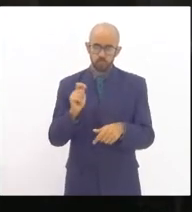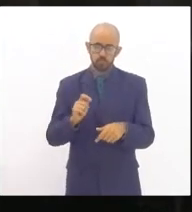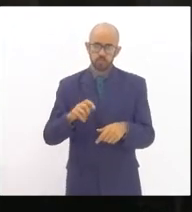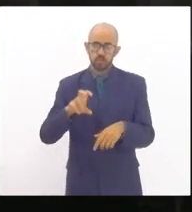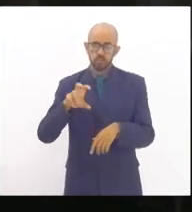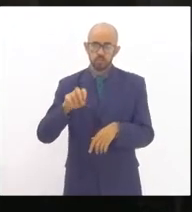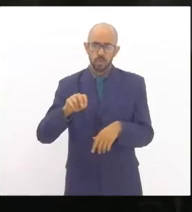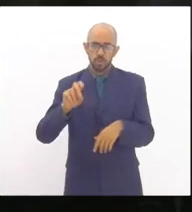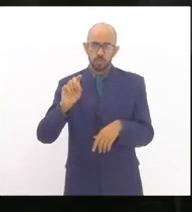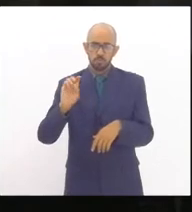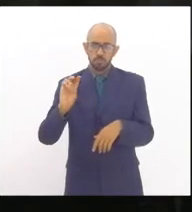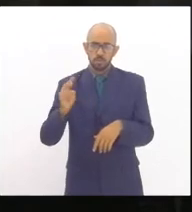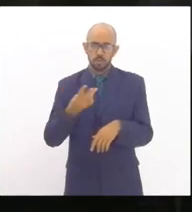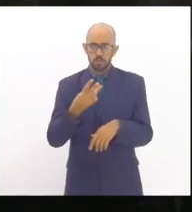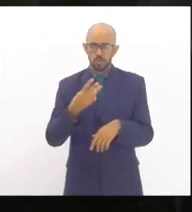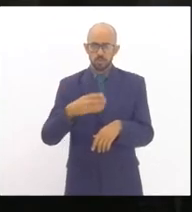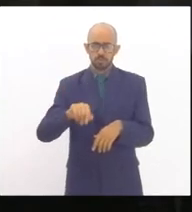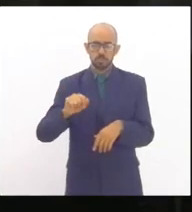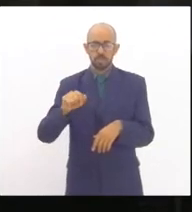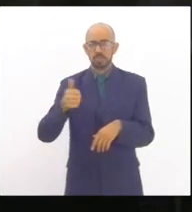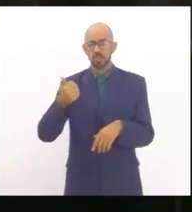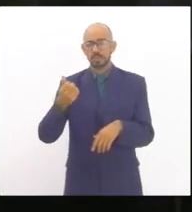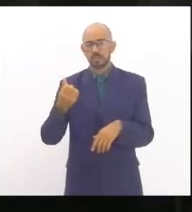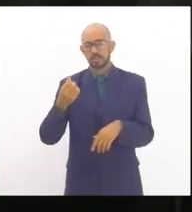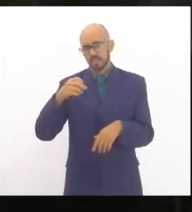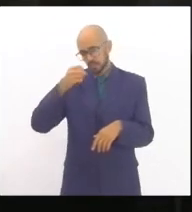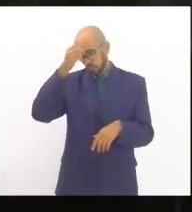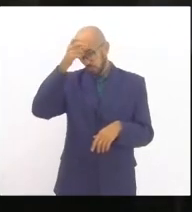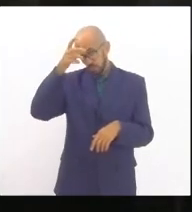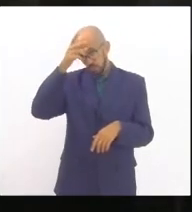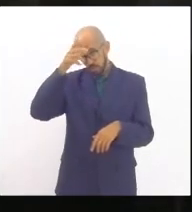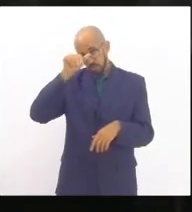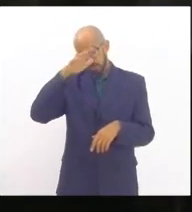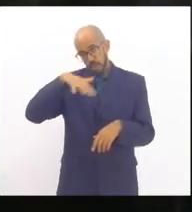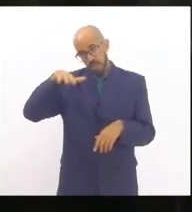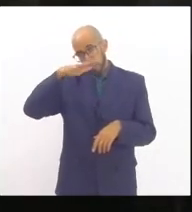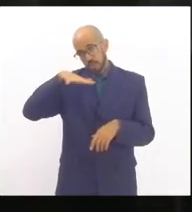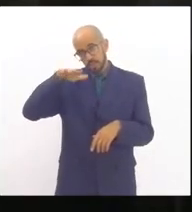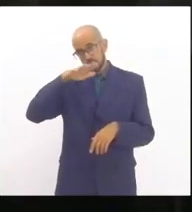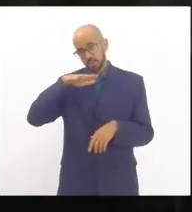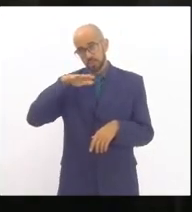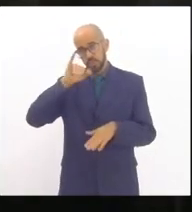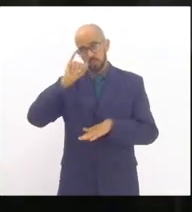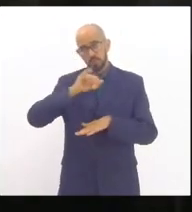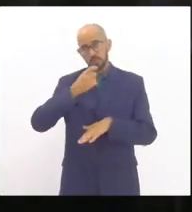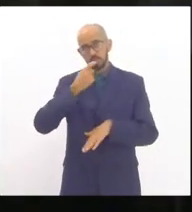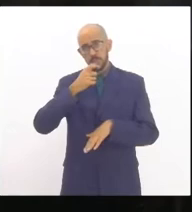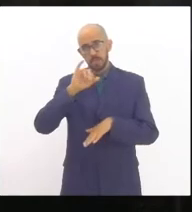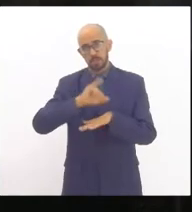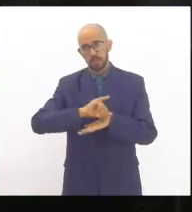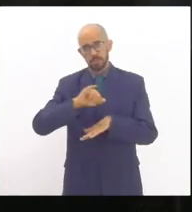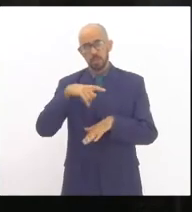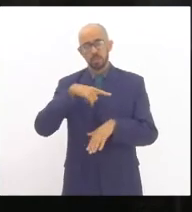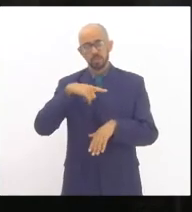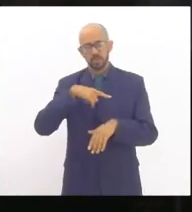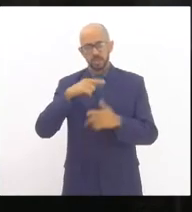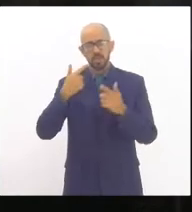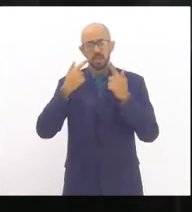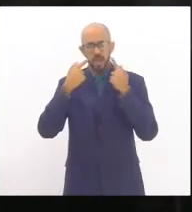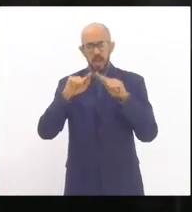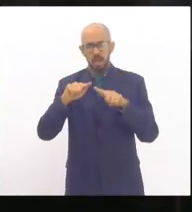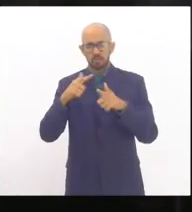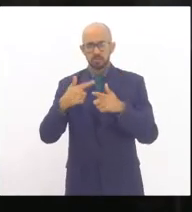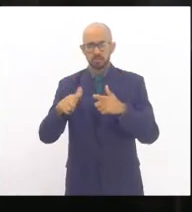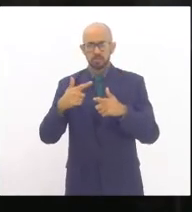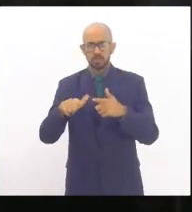fundo a fundo para 16 municípios da área da região metropolitana onde identificamos graves questões